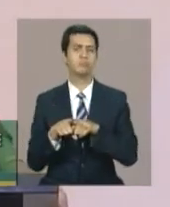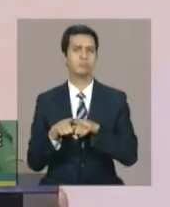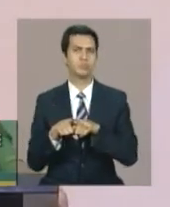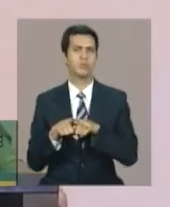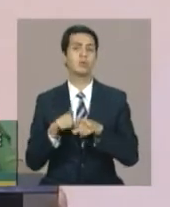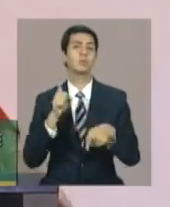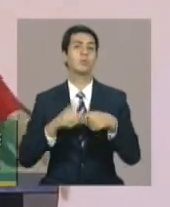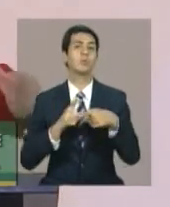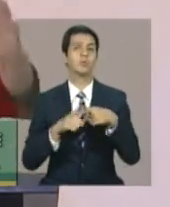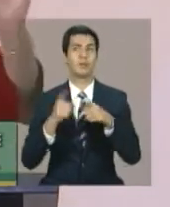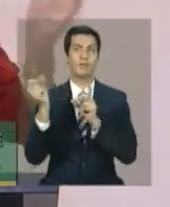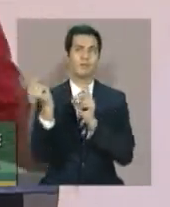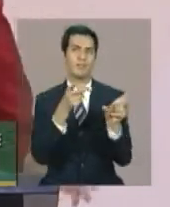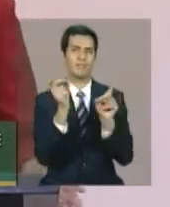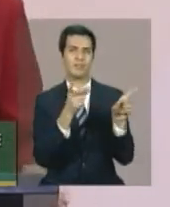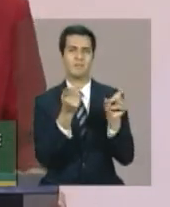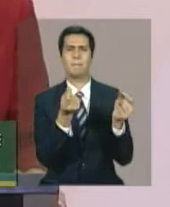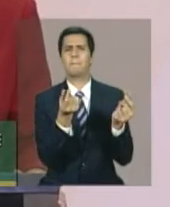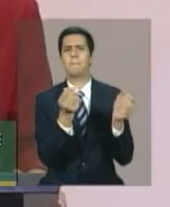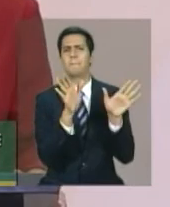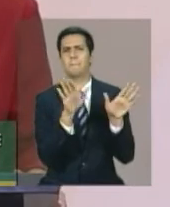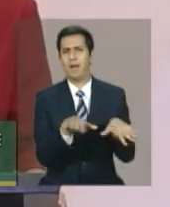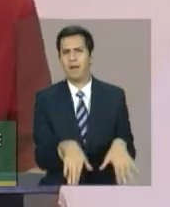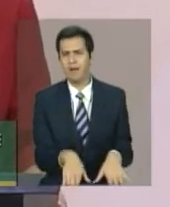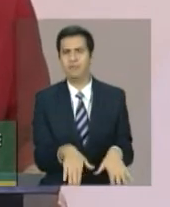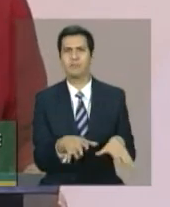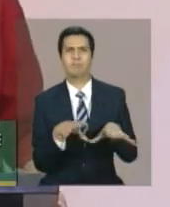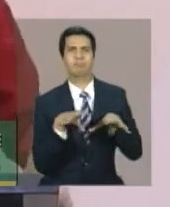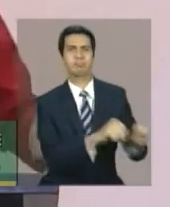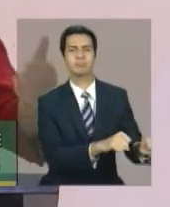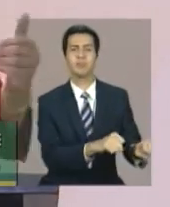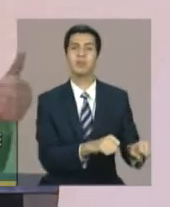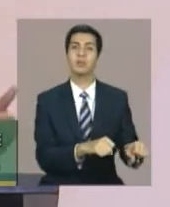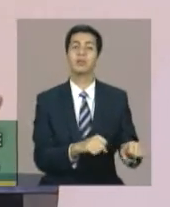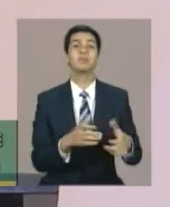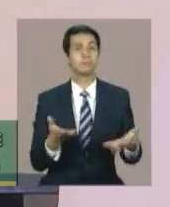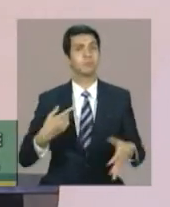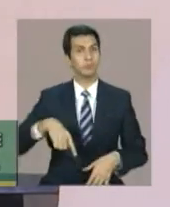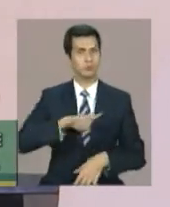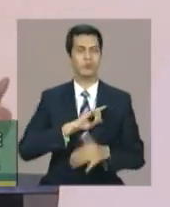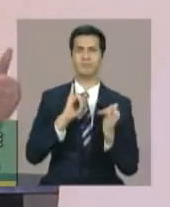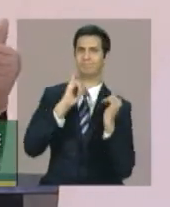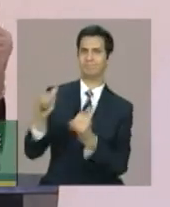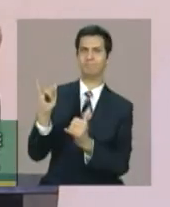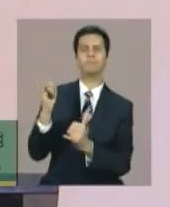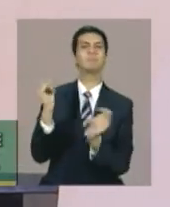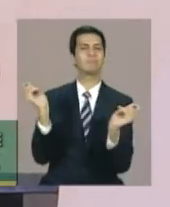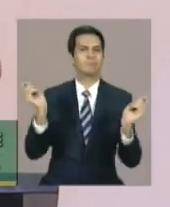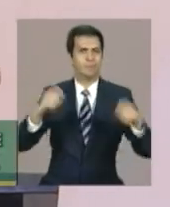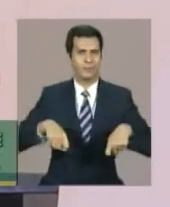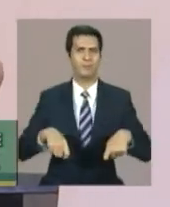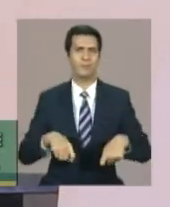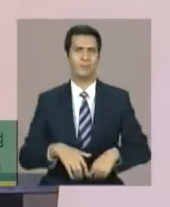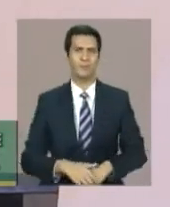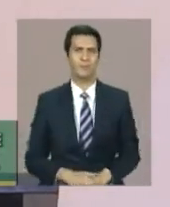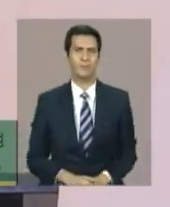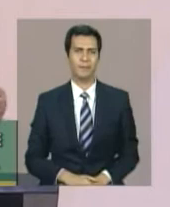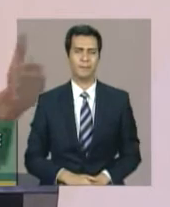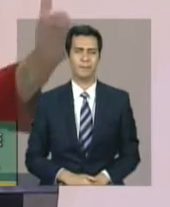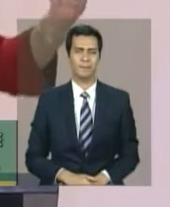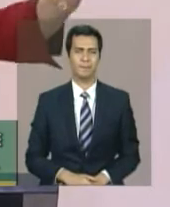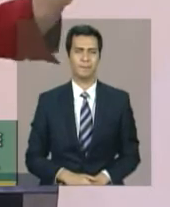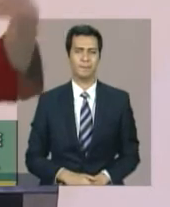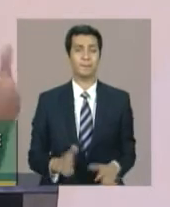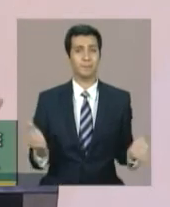o nosso mercado ou para tomar qualquer mercado do mundo. Este fato é, talvez,